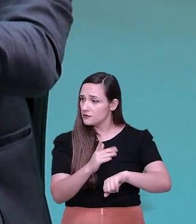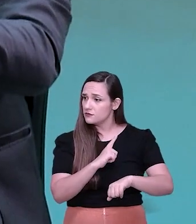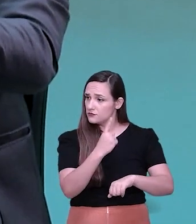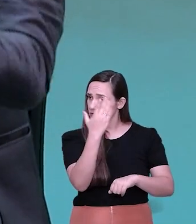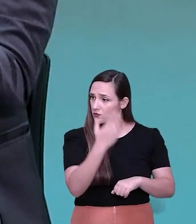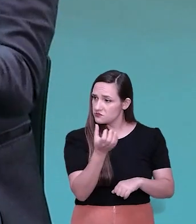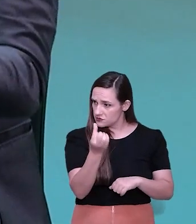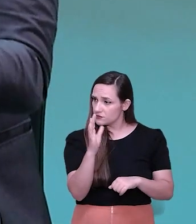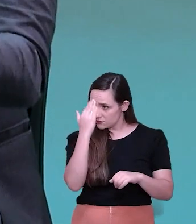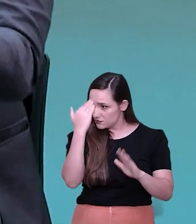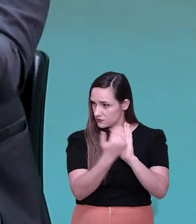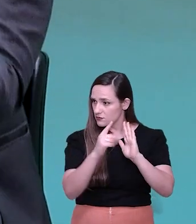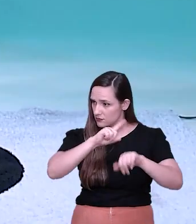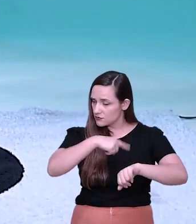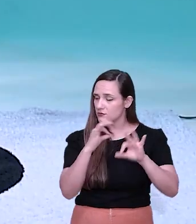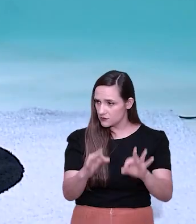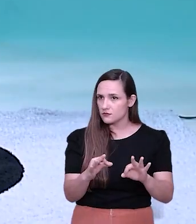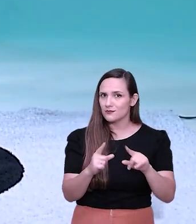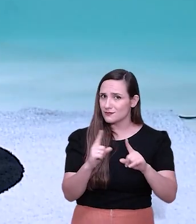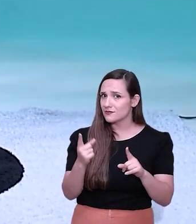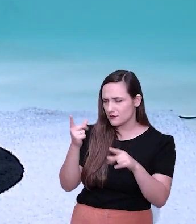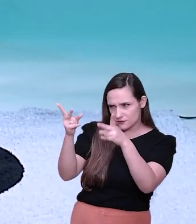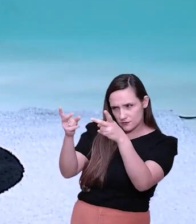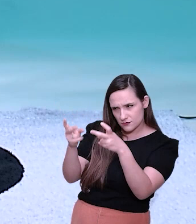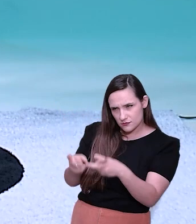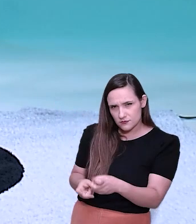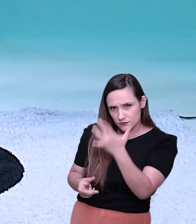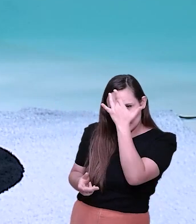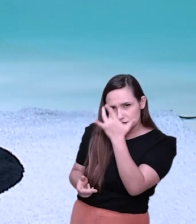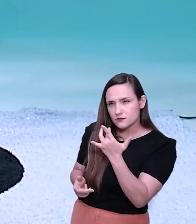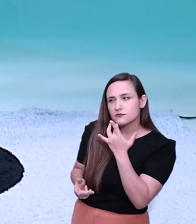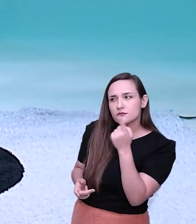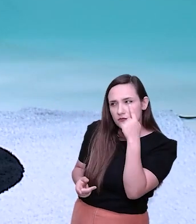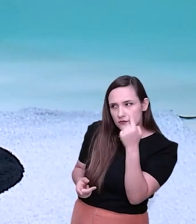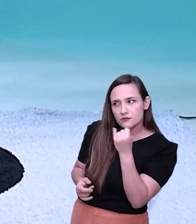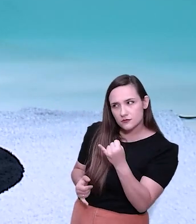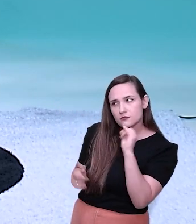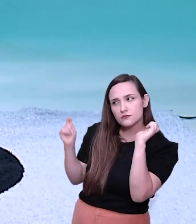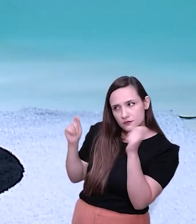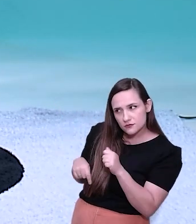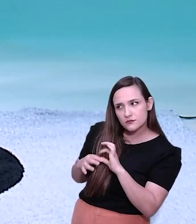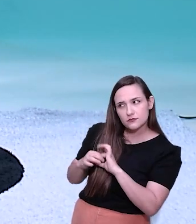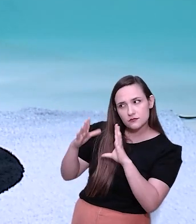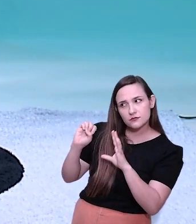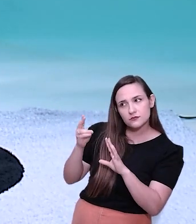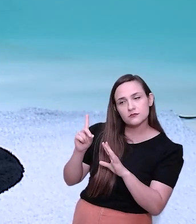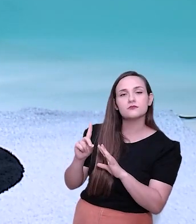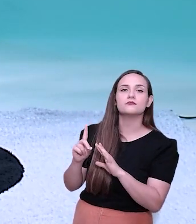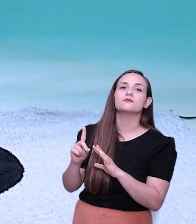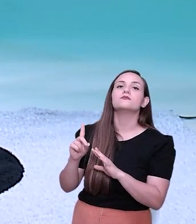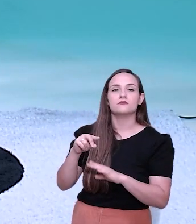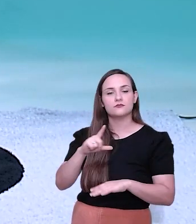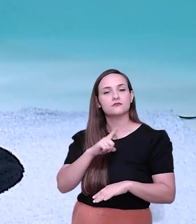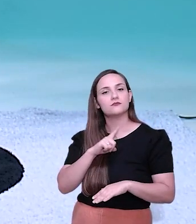semiaberto, tem direito. Não, ele vai olhar se aquela pessoa tem condições. E nesse ponto de olhar se a pessoa tem condições ou não, nessa subjetividade, costuma